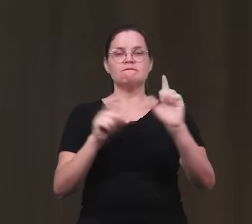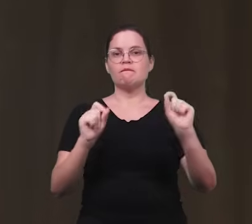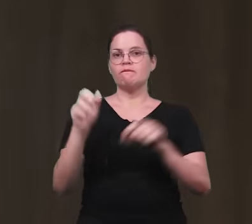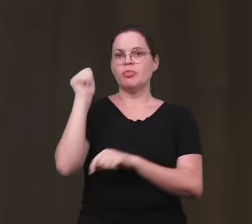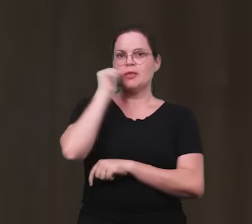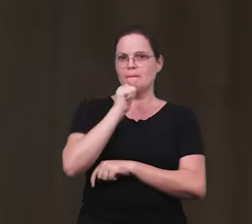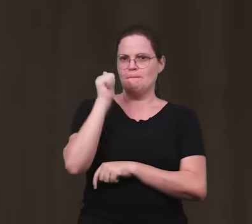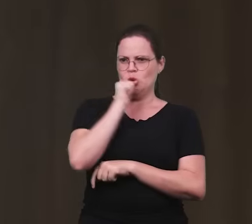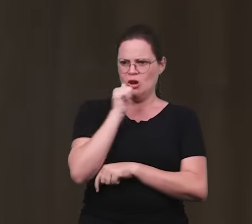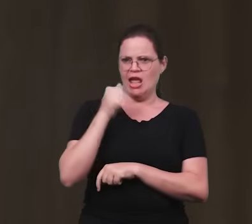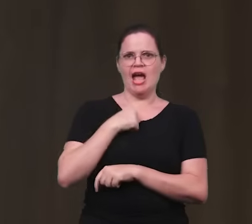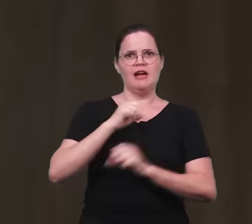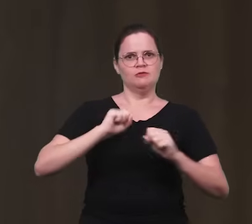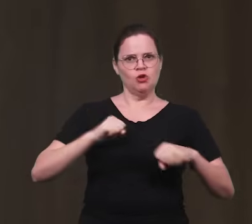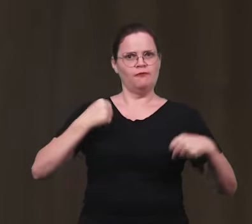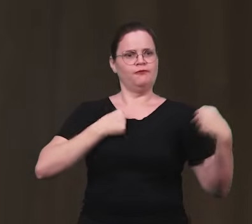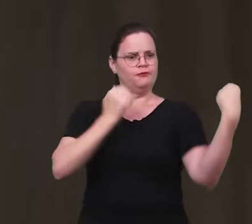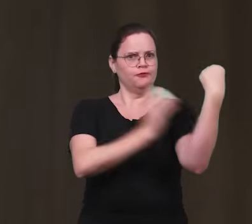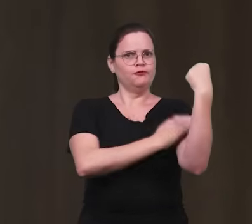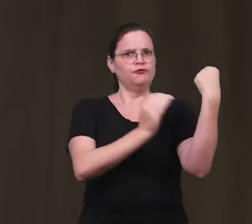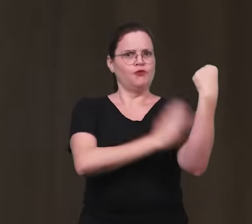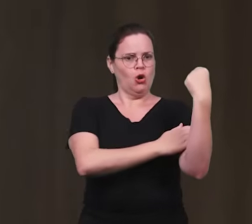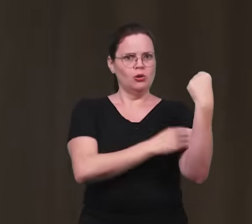tinham braços fortes para o trabalho.